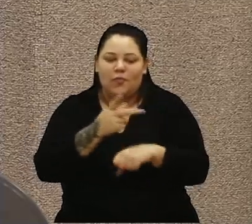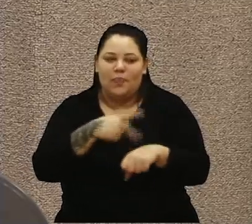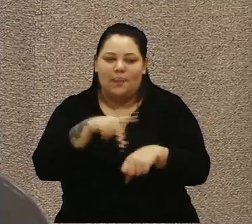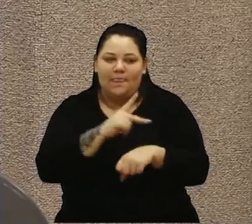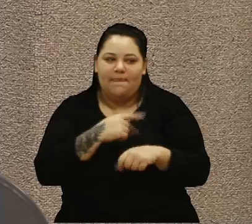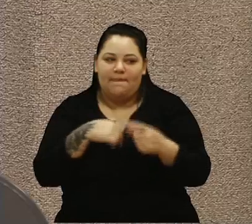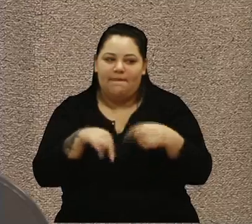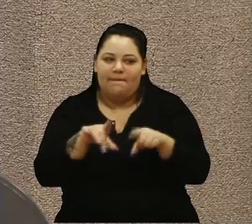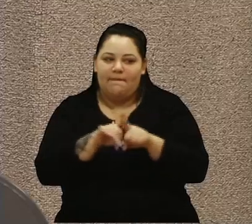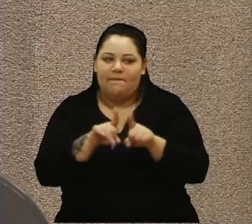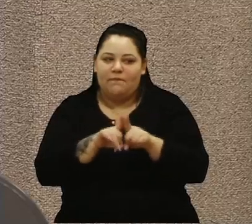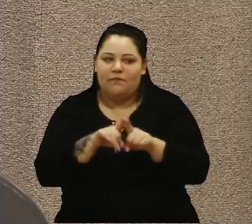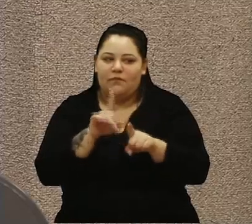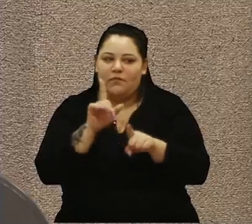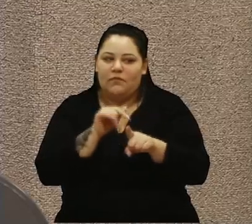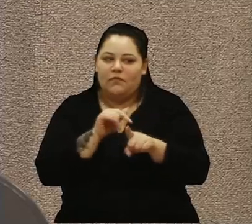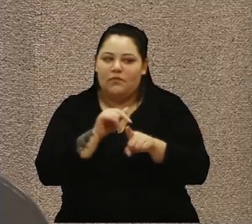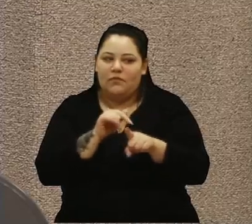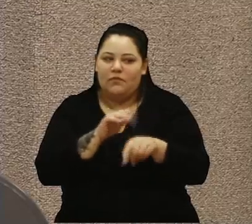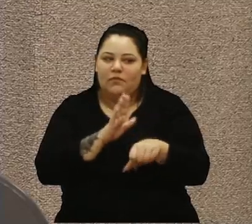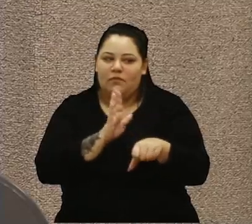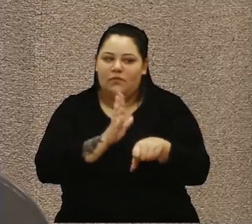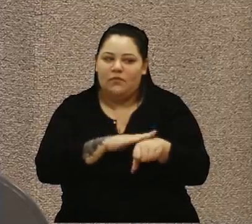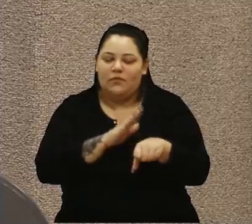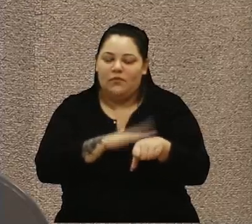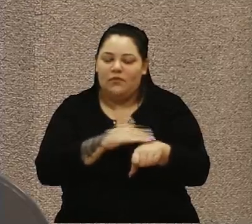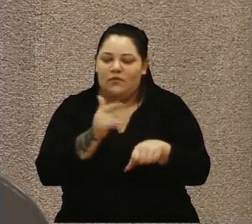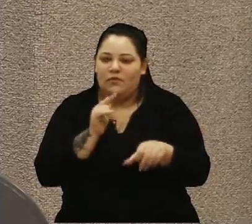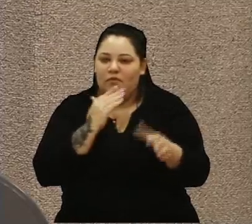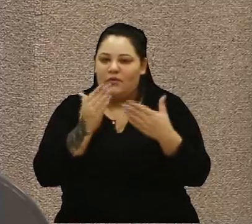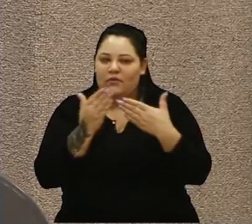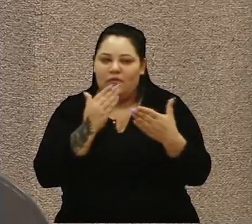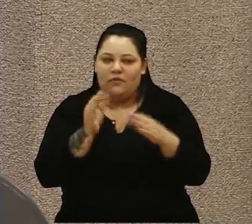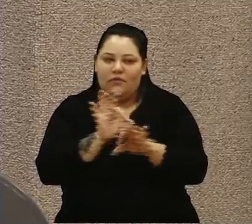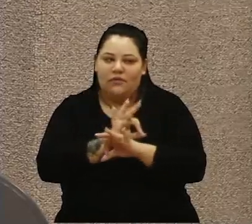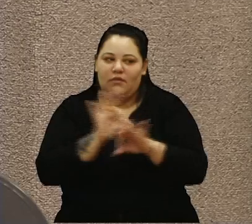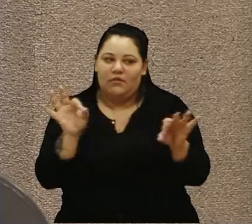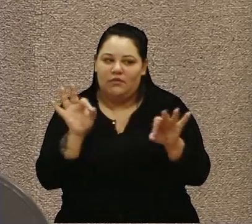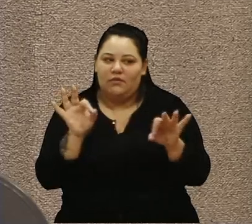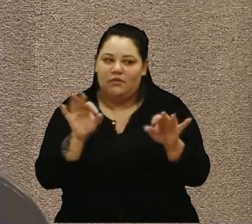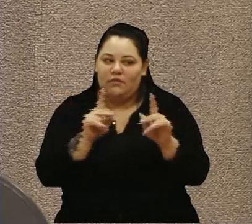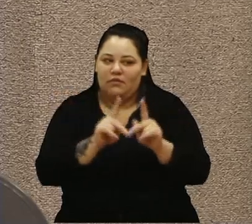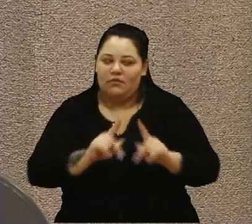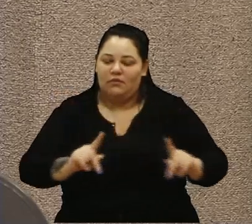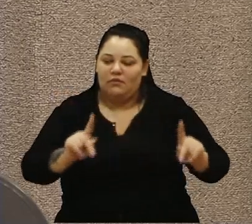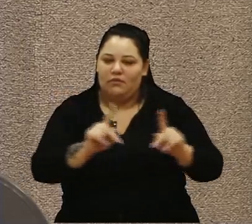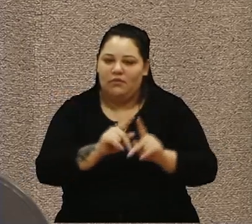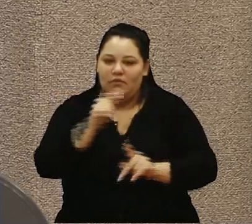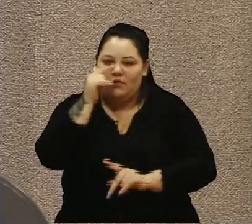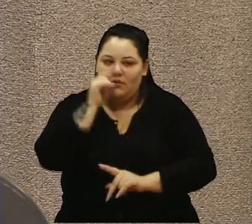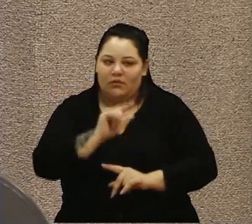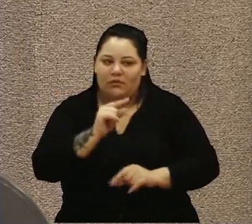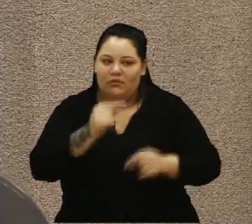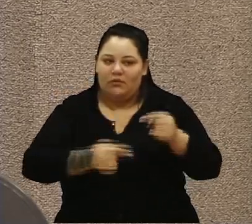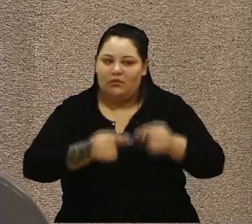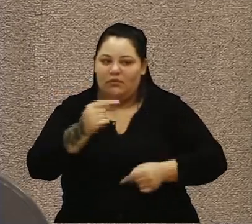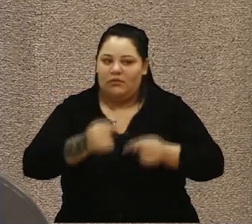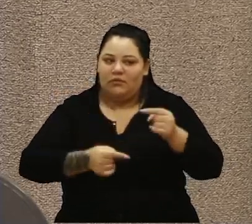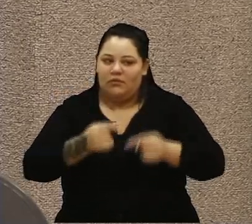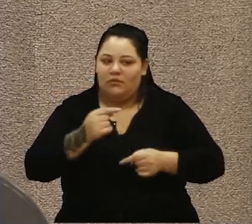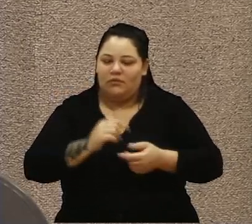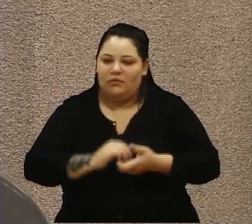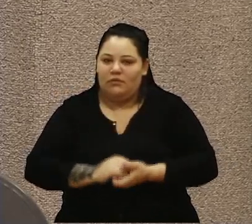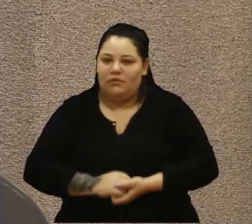pioneiros. E à época, sem dúvida nenhuma, a população foi ganha para a discussão. A Codeca fazia um belo trabalho